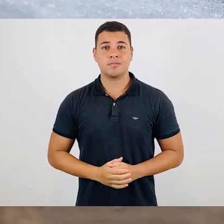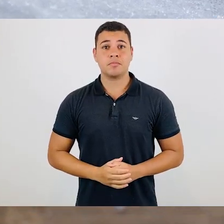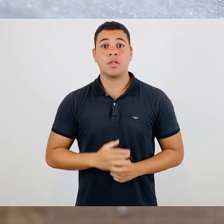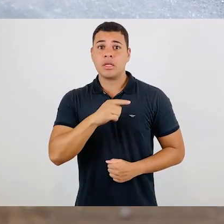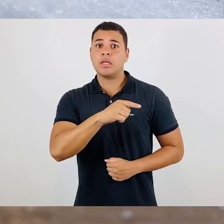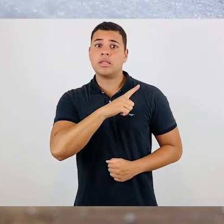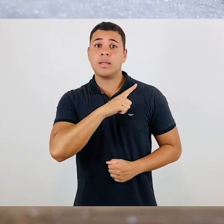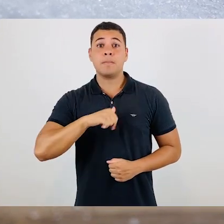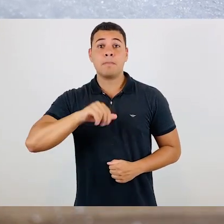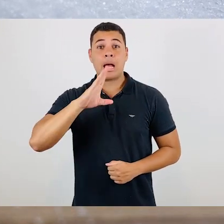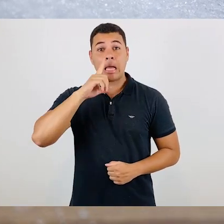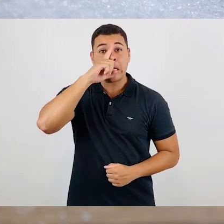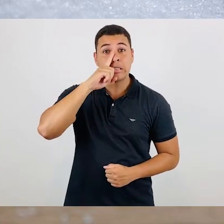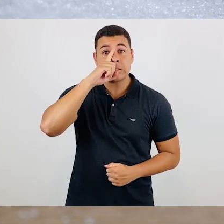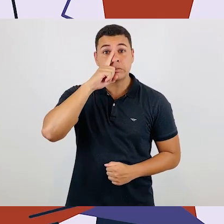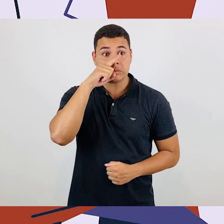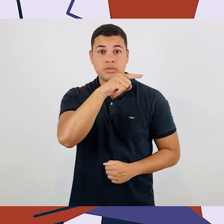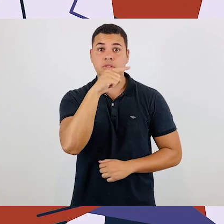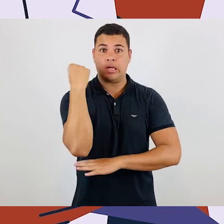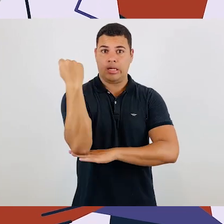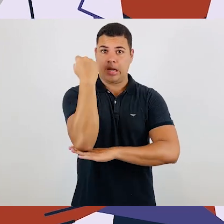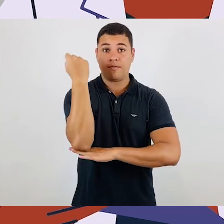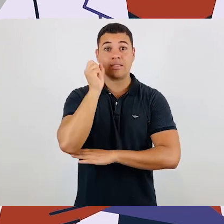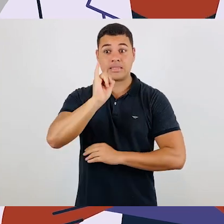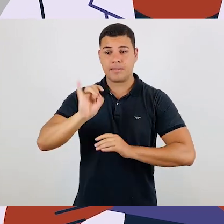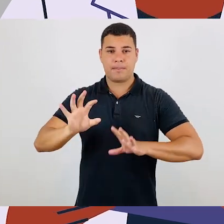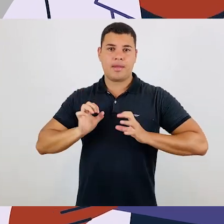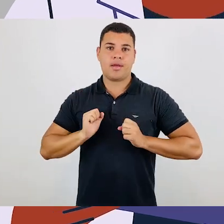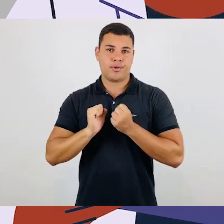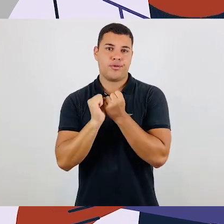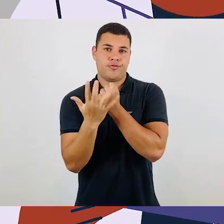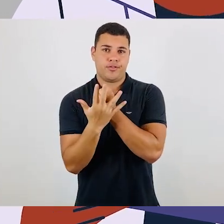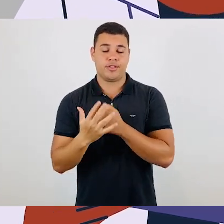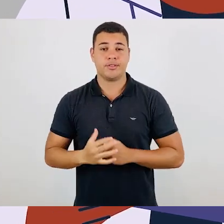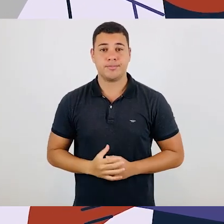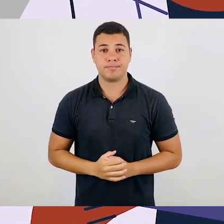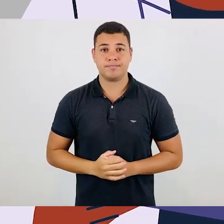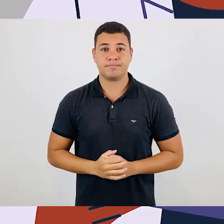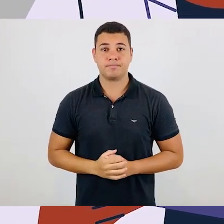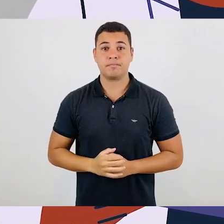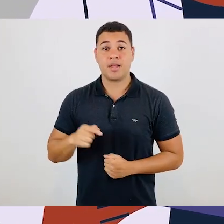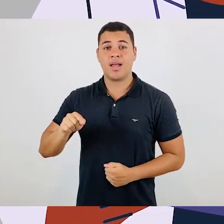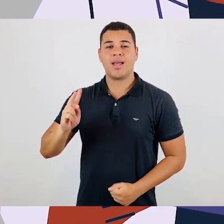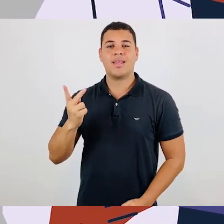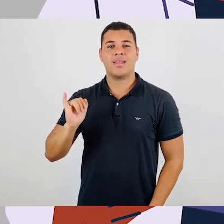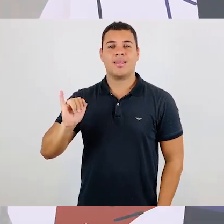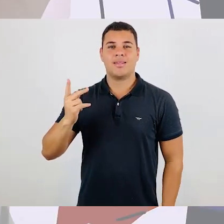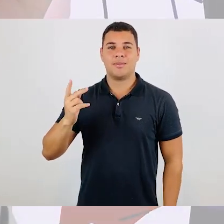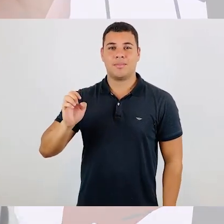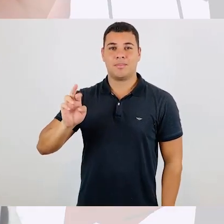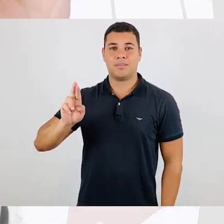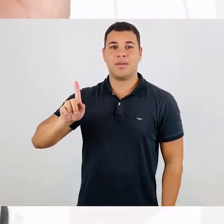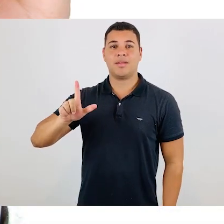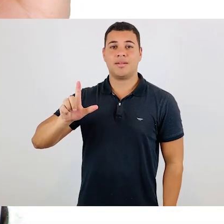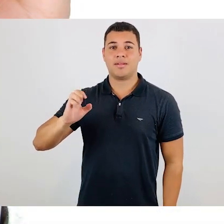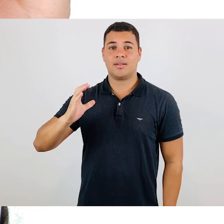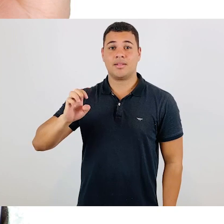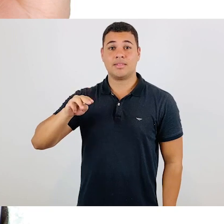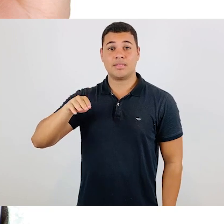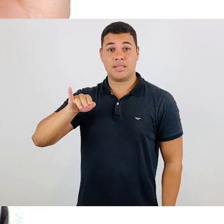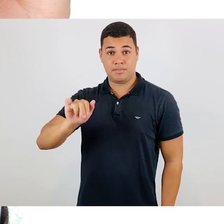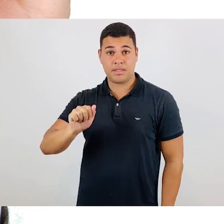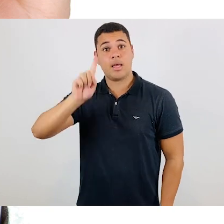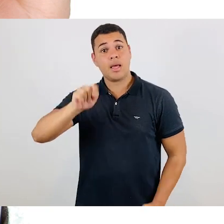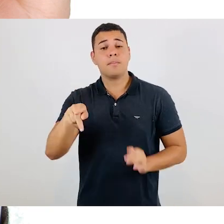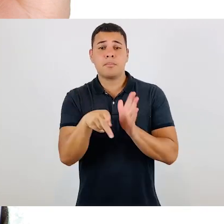sangue, têm maior risco de desenvolver a forma grave da Covid-19. A hiperglicemia é um quadro bem característico